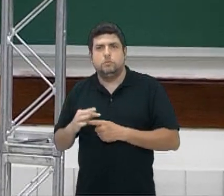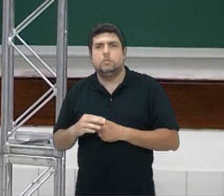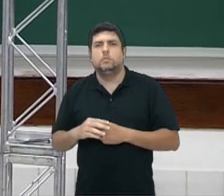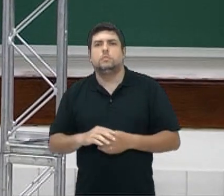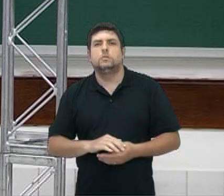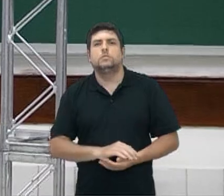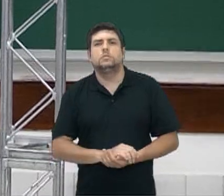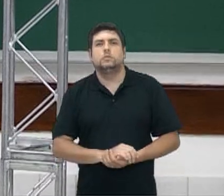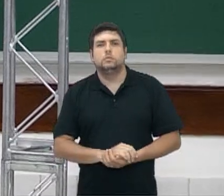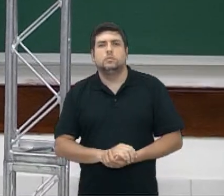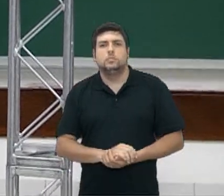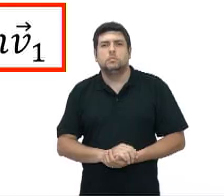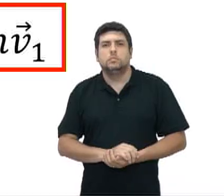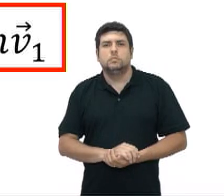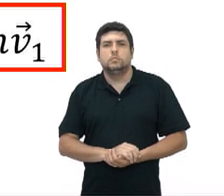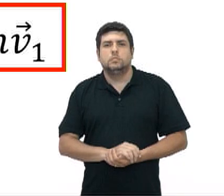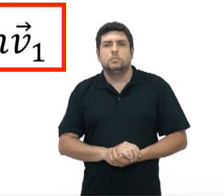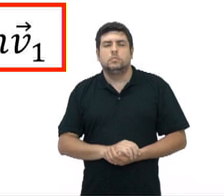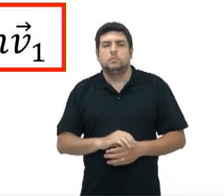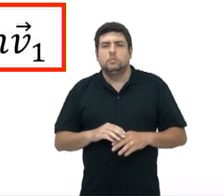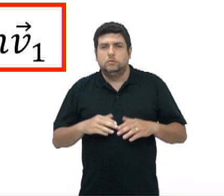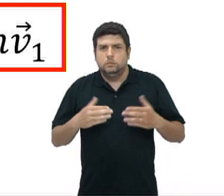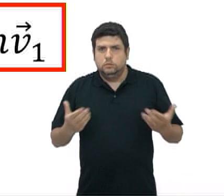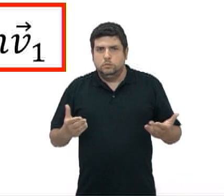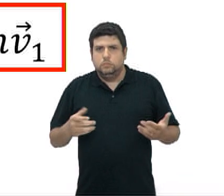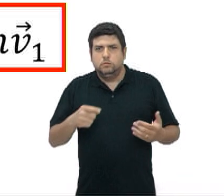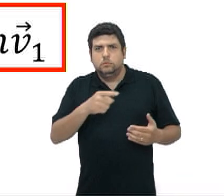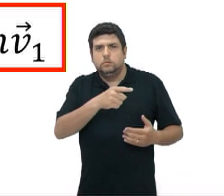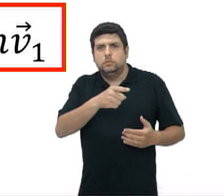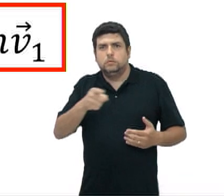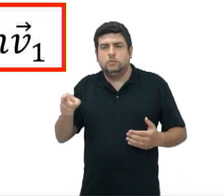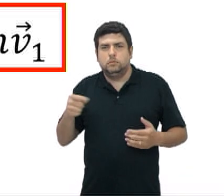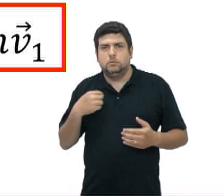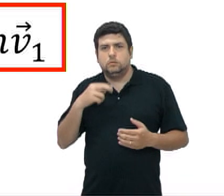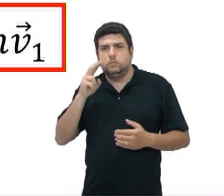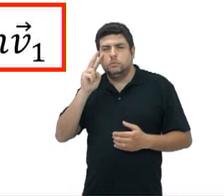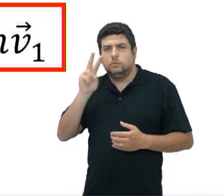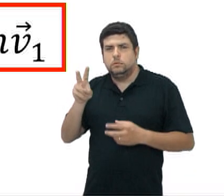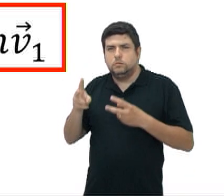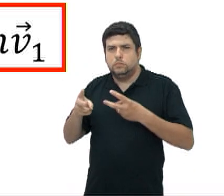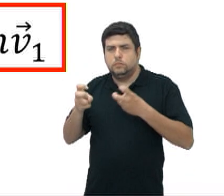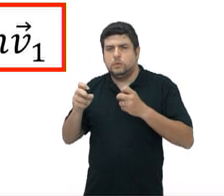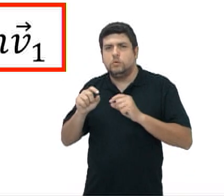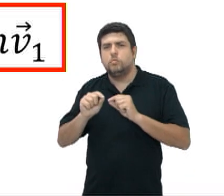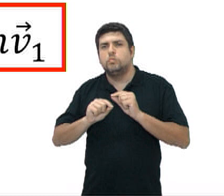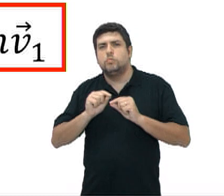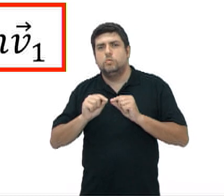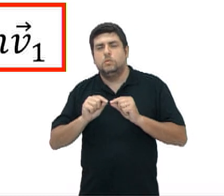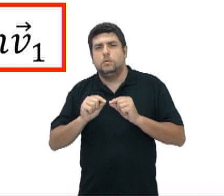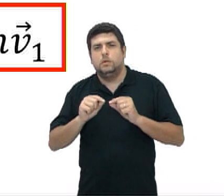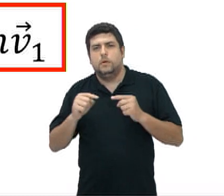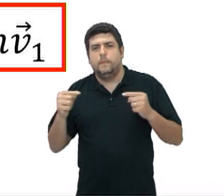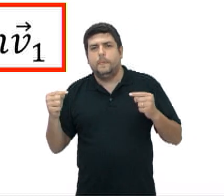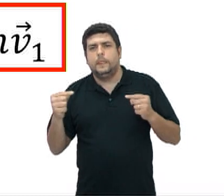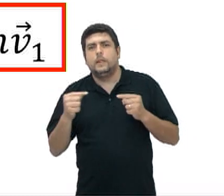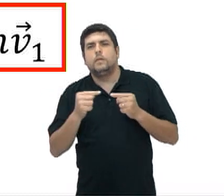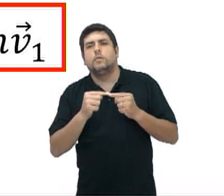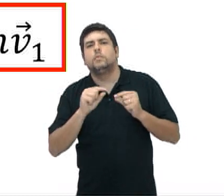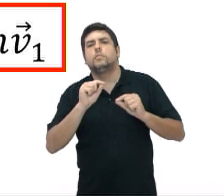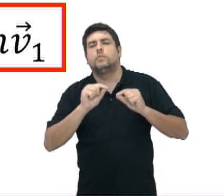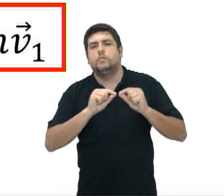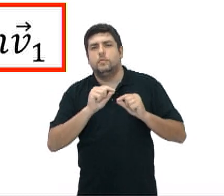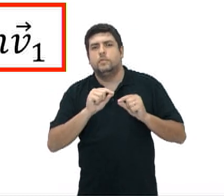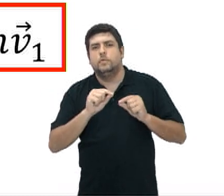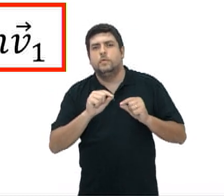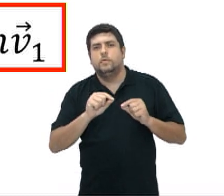Então, veja o que vocês estão vendo aqui, na realidade, né, é tudo relacionado com as leis de